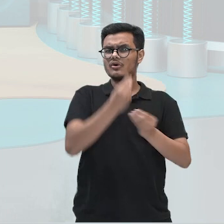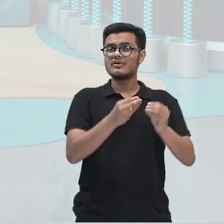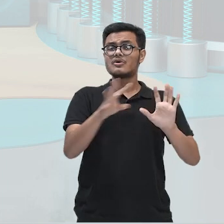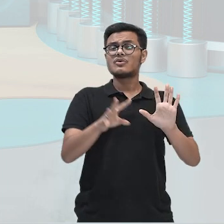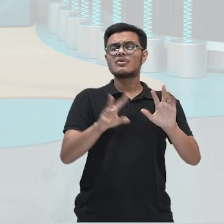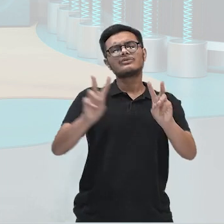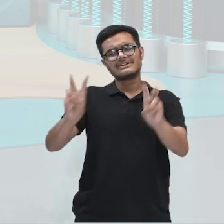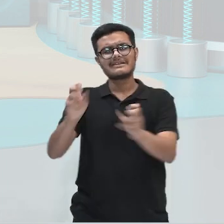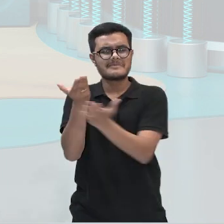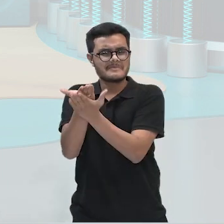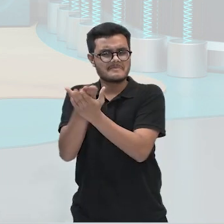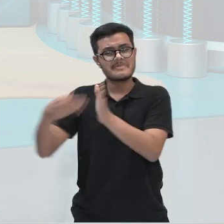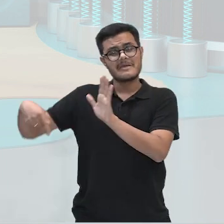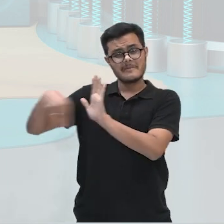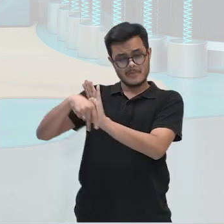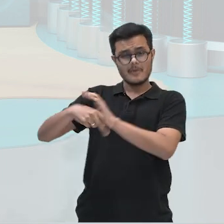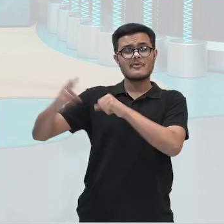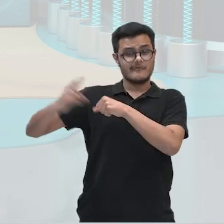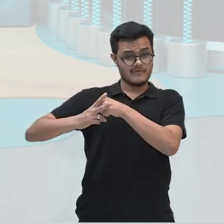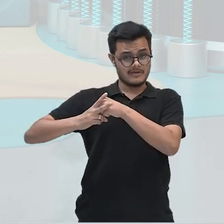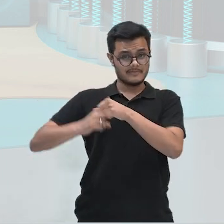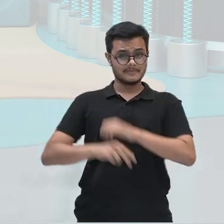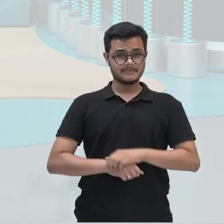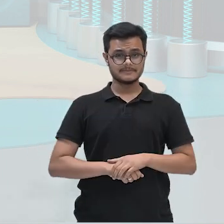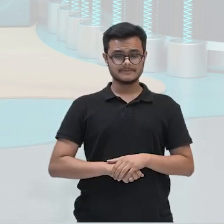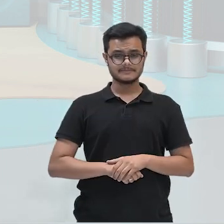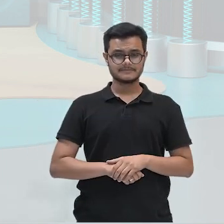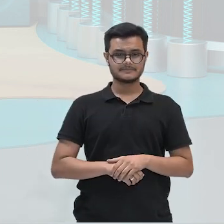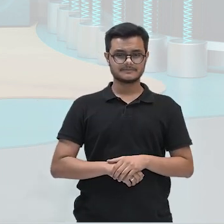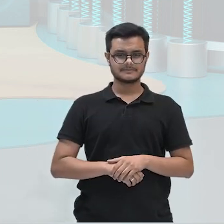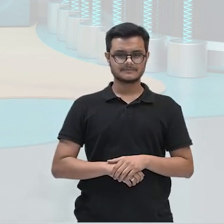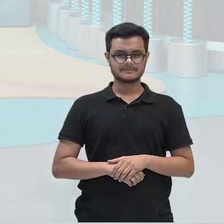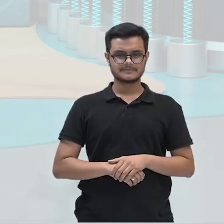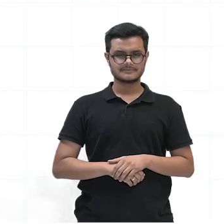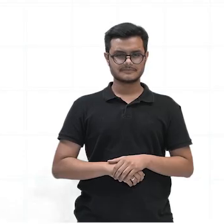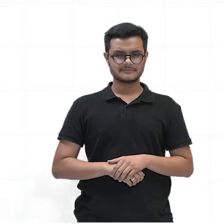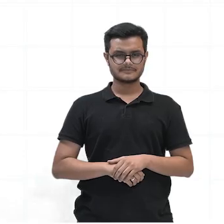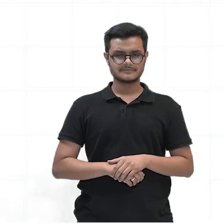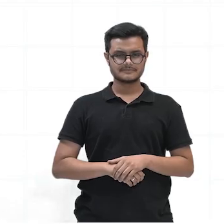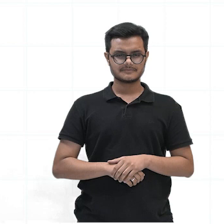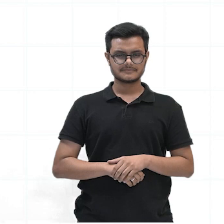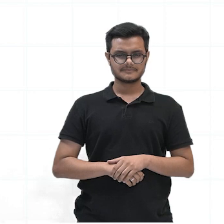hoje, que são verbos regulares e irregulares. Vamos dar uma conferida.